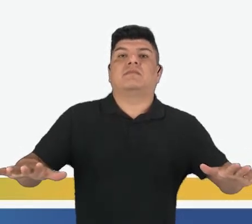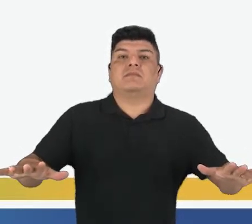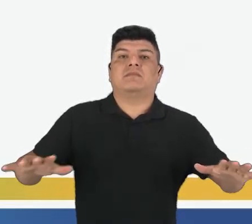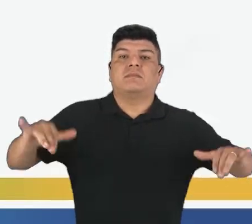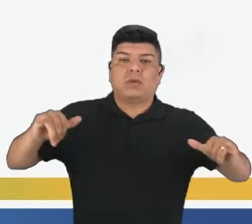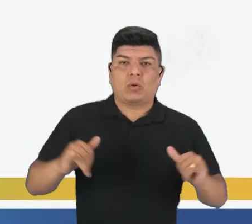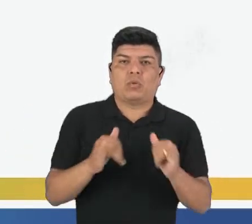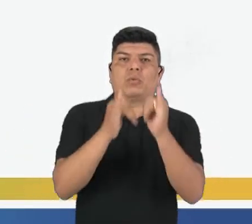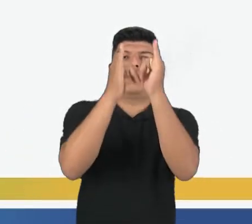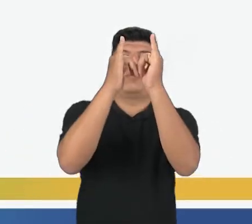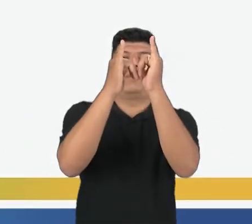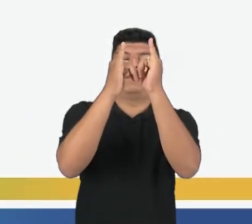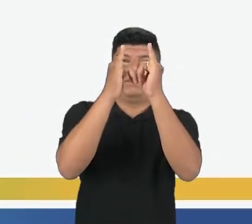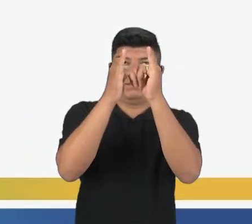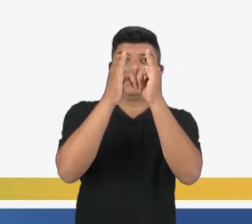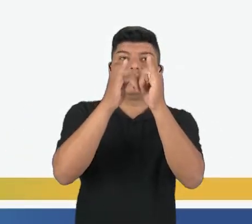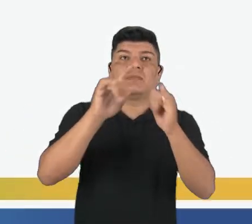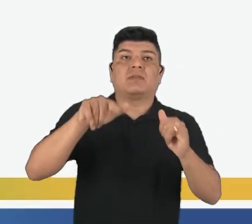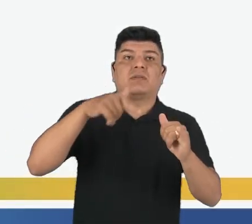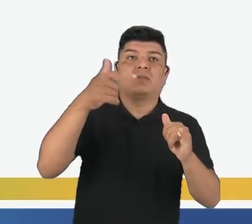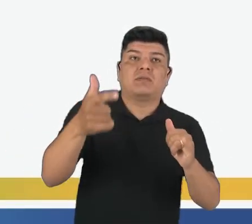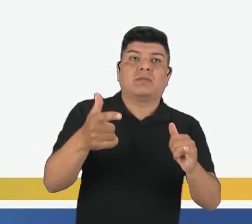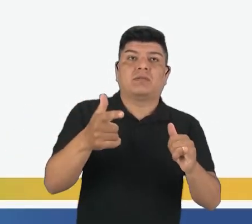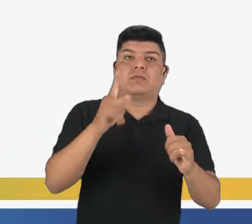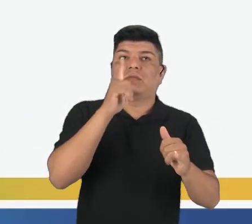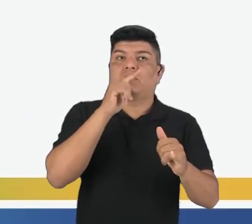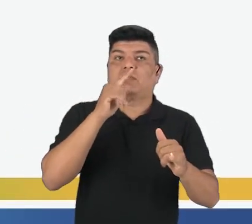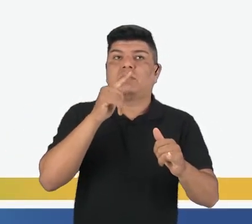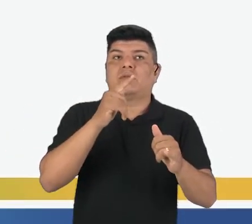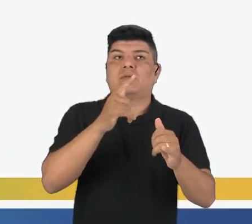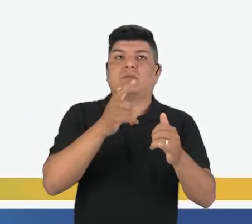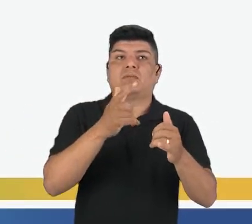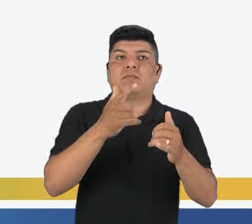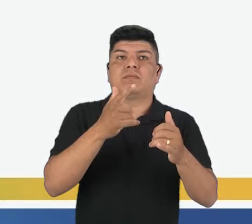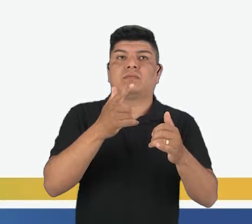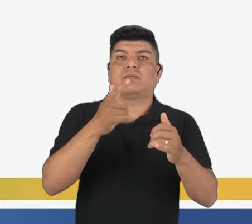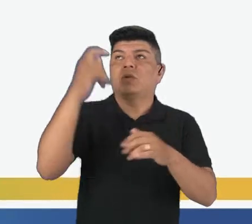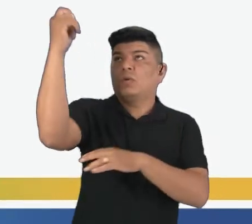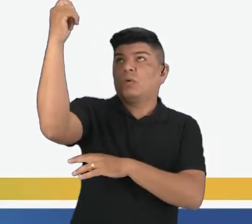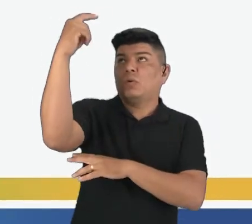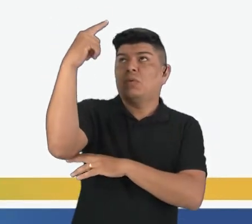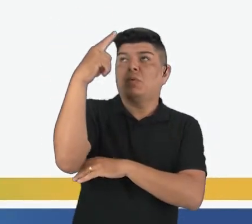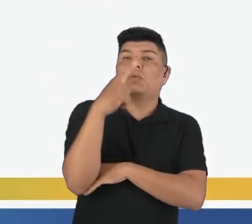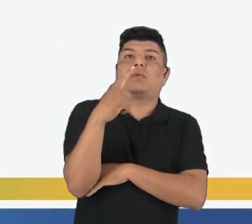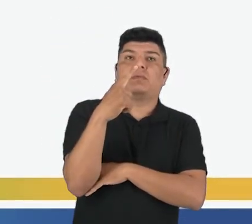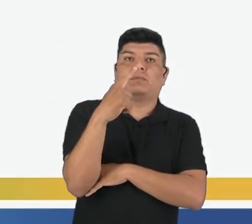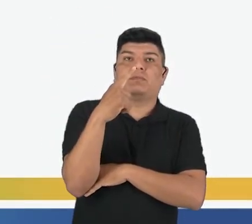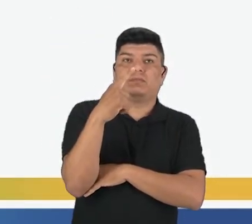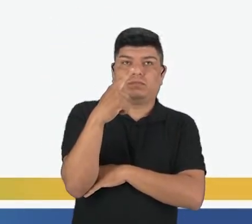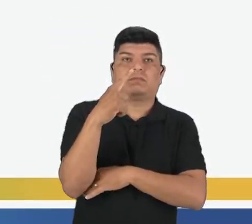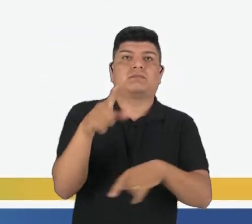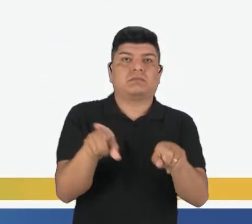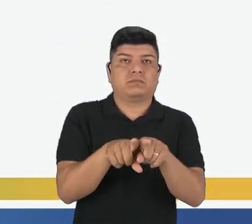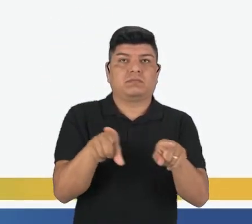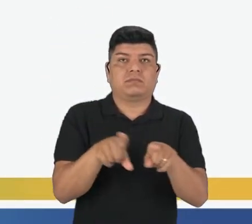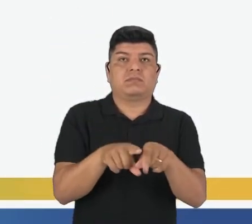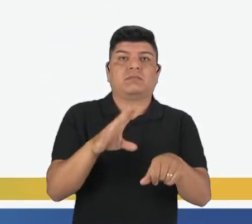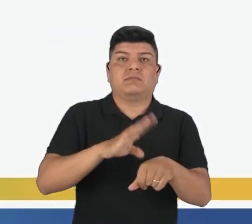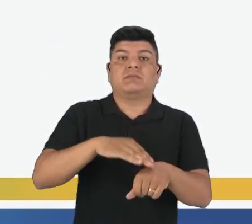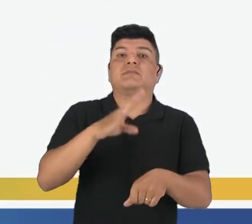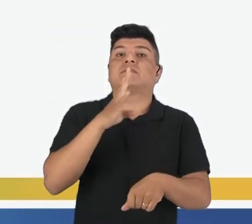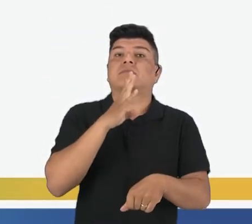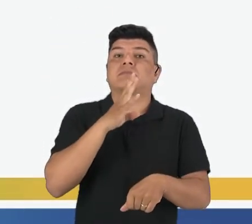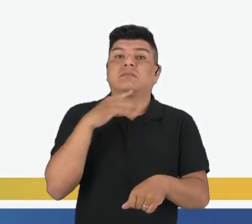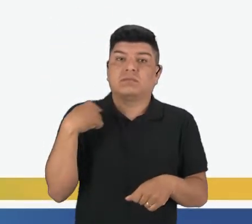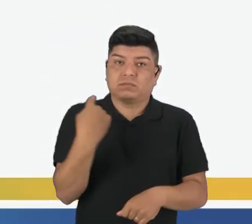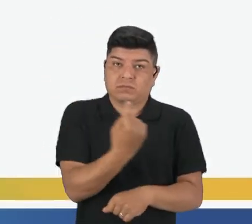das ondas, né, luminosas, ou as ondas luminosas do Sol, que é a solar. São as mais conhecidas